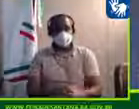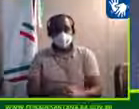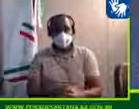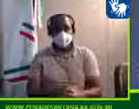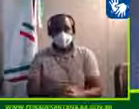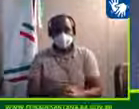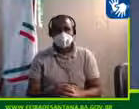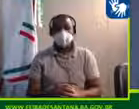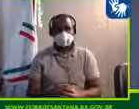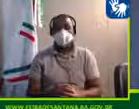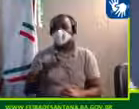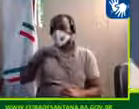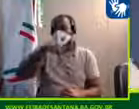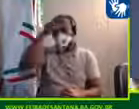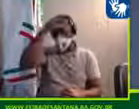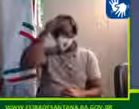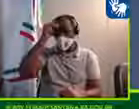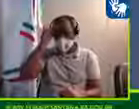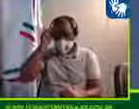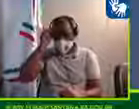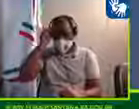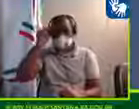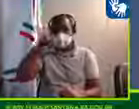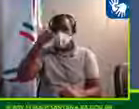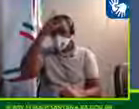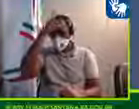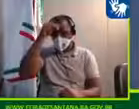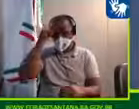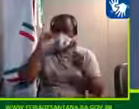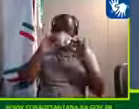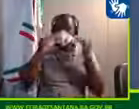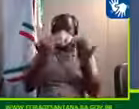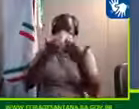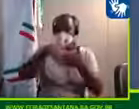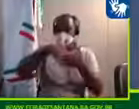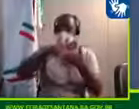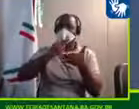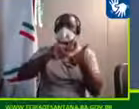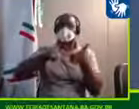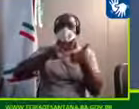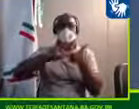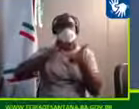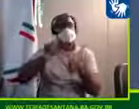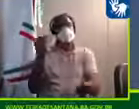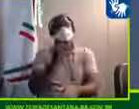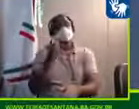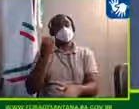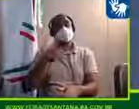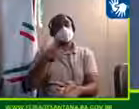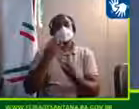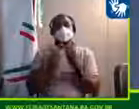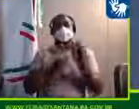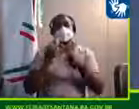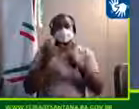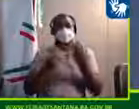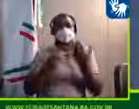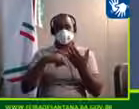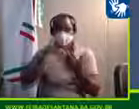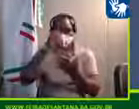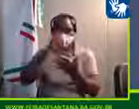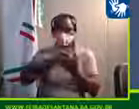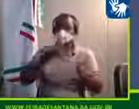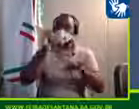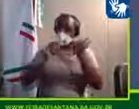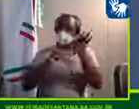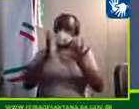O município liberou o Feira de Santana. O Joia da Princesa tem um problema nesse momento importante, que é uma disputa judicial. Isso foi